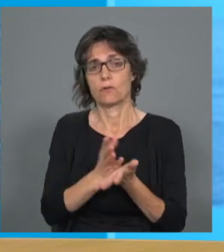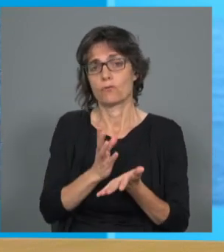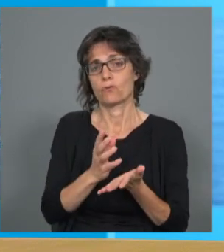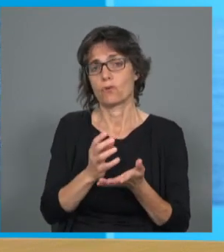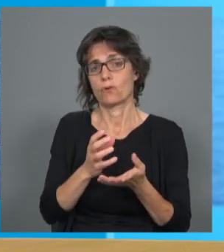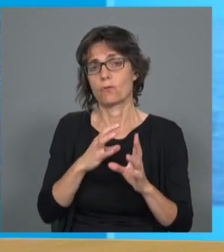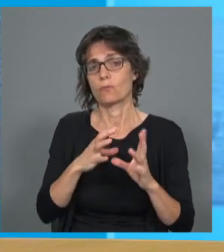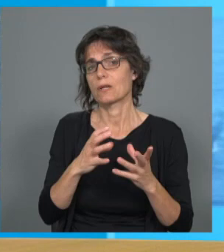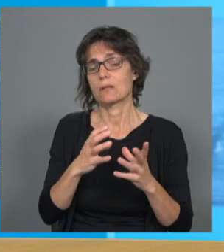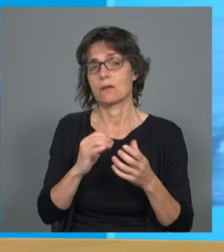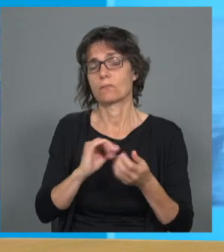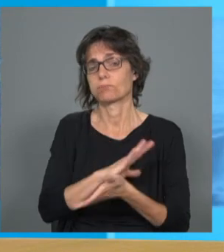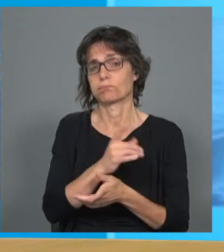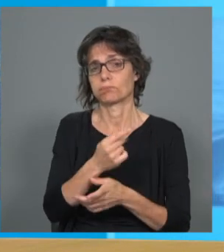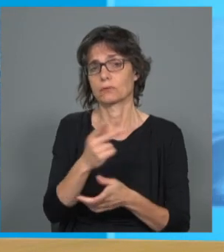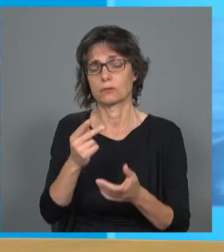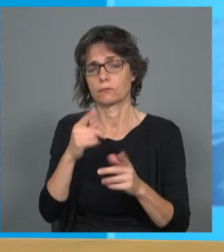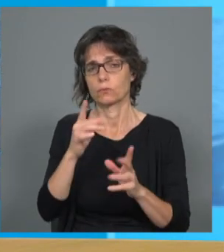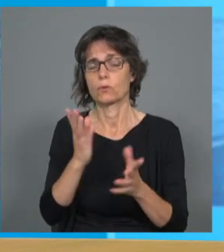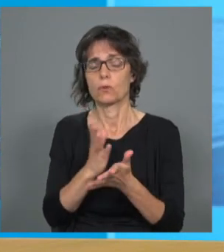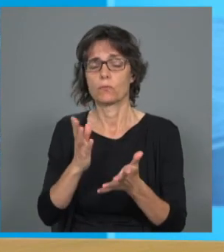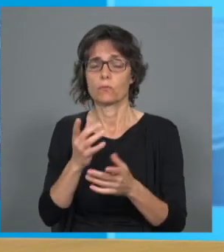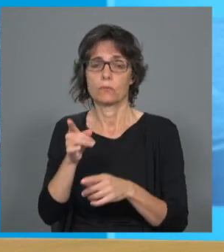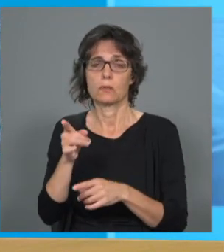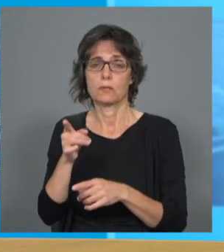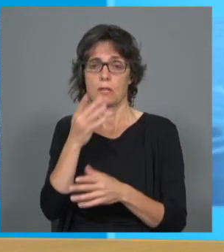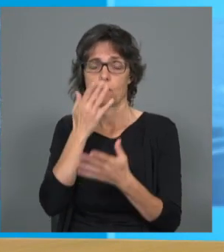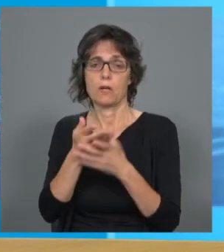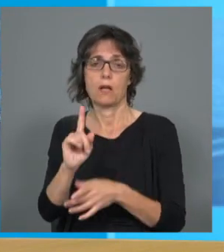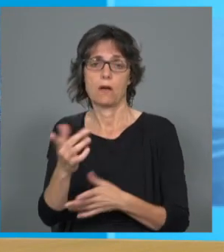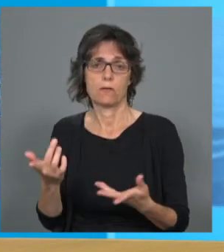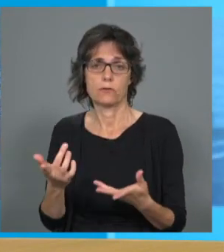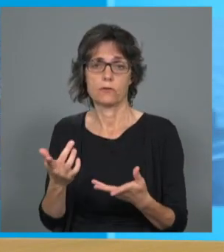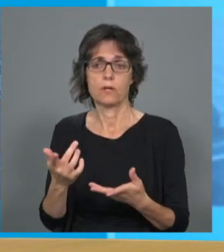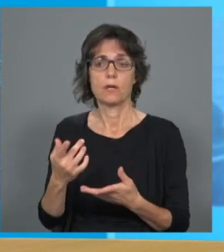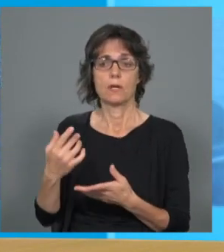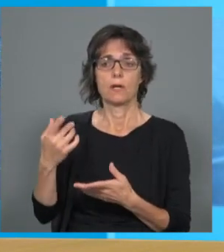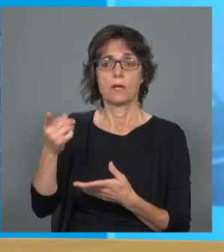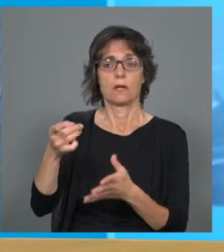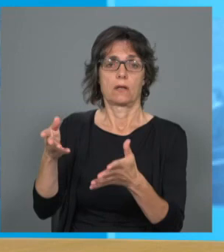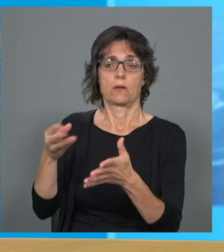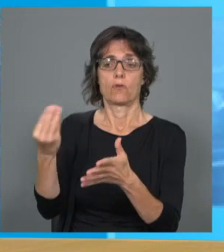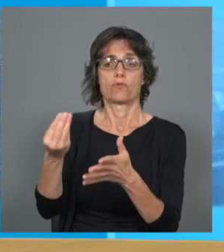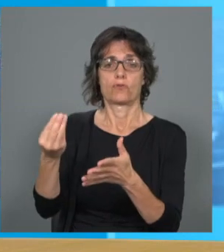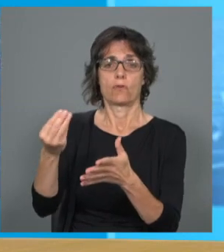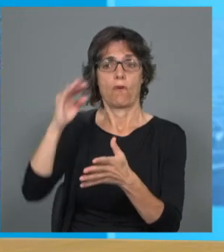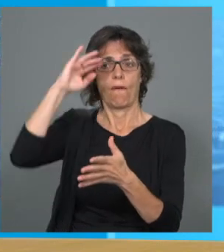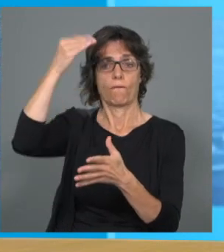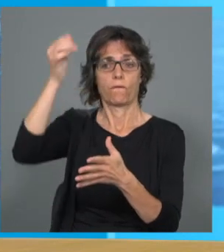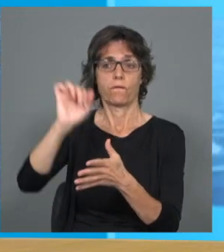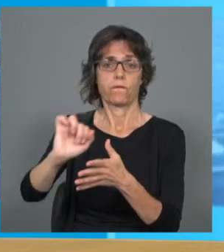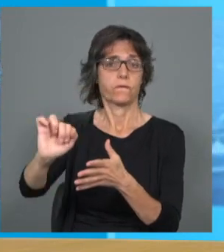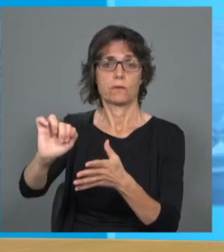estar muito conscientes de que precisamos de dar aos jovens palco e espaço, temos